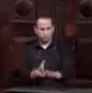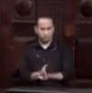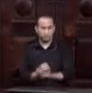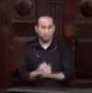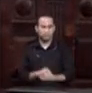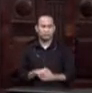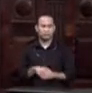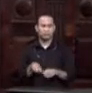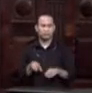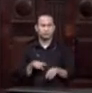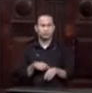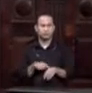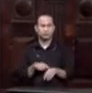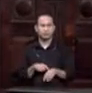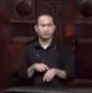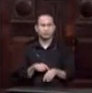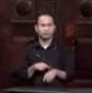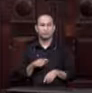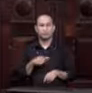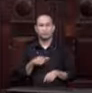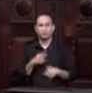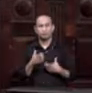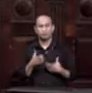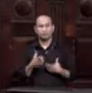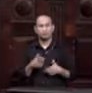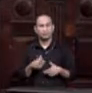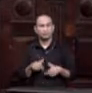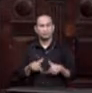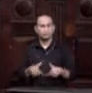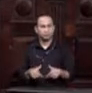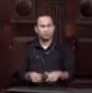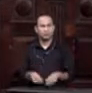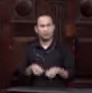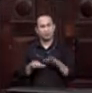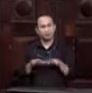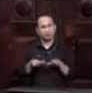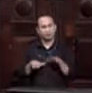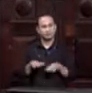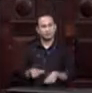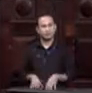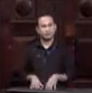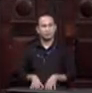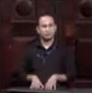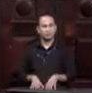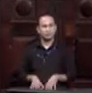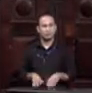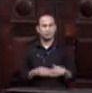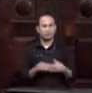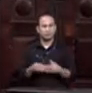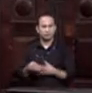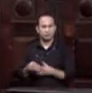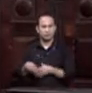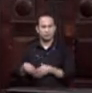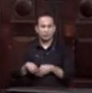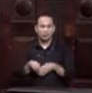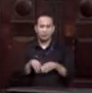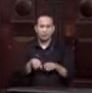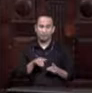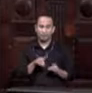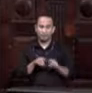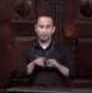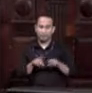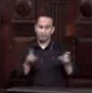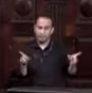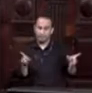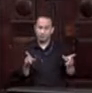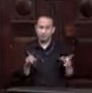um ambiente tensionado, de muitas expectativas, de muitas das vezes encaminhar situações de divergência total para